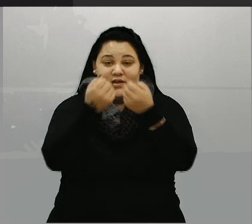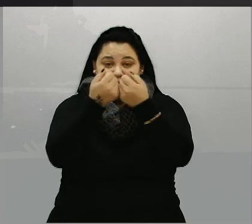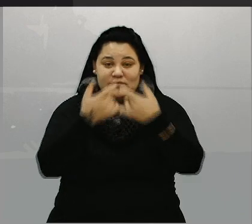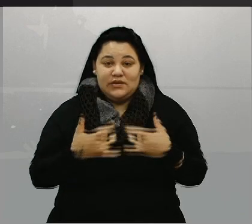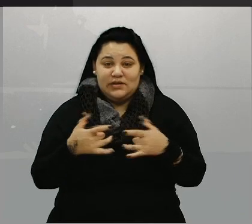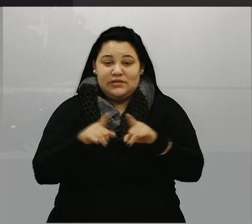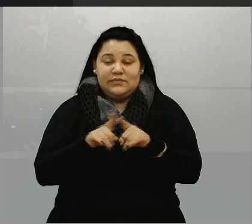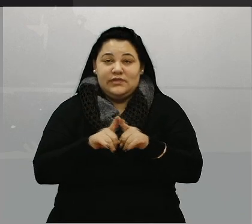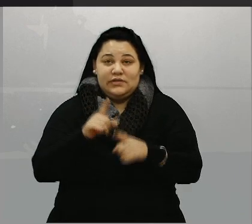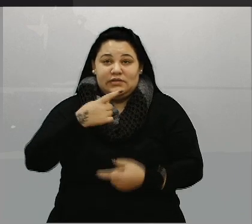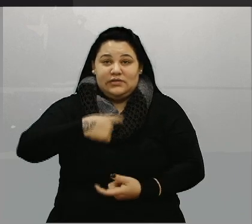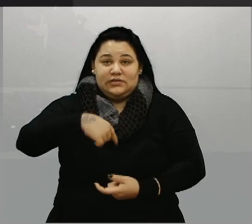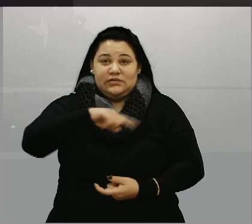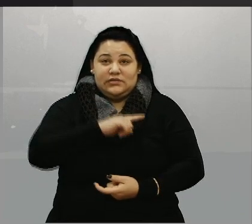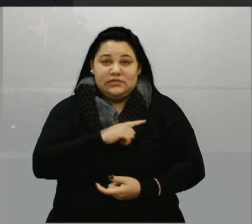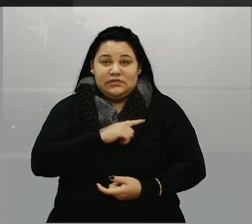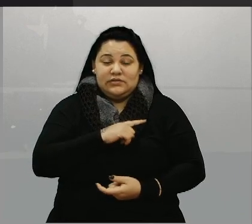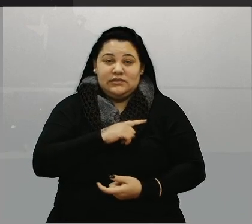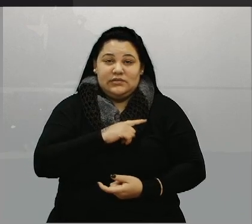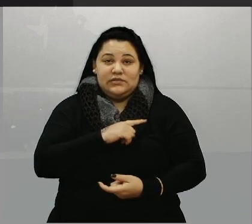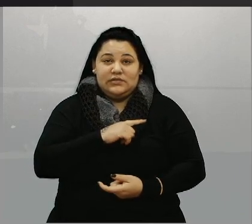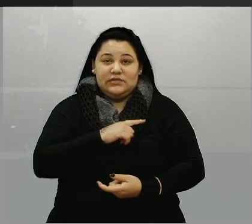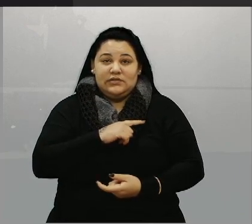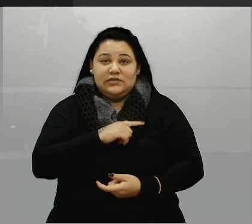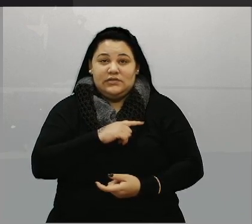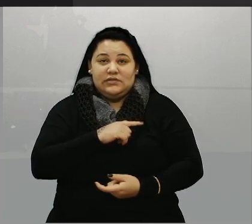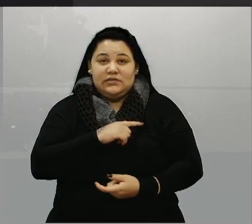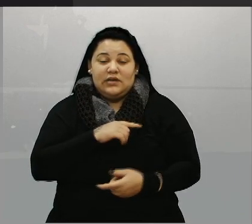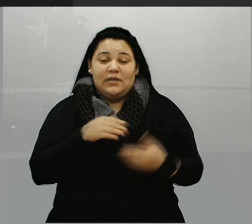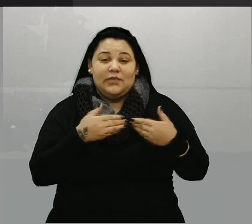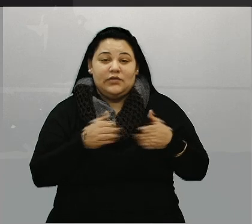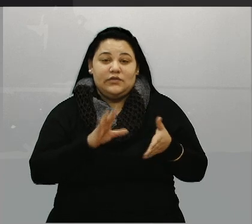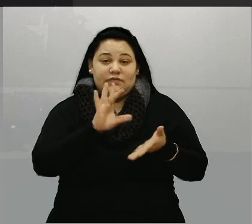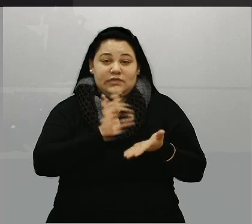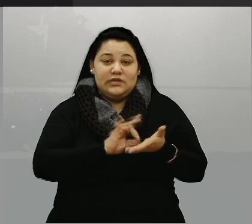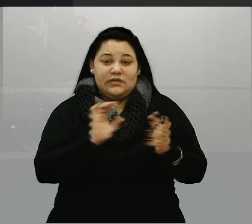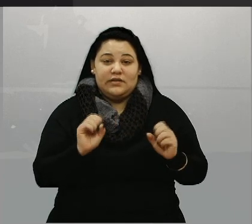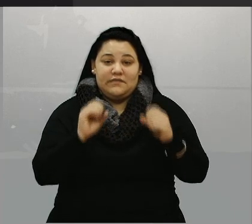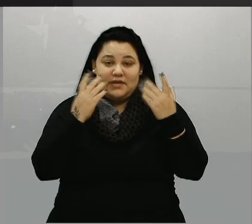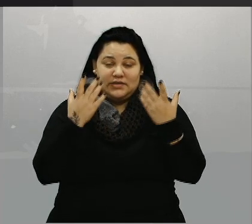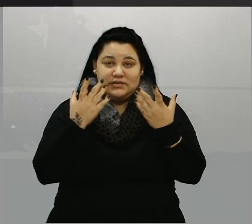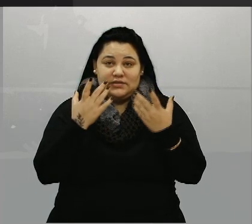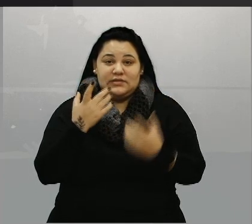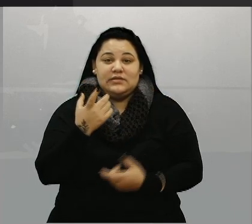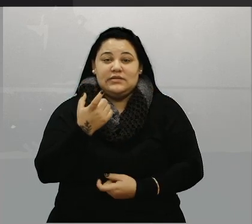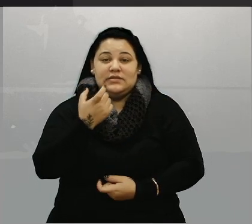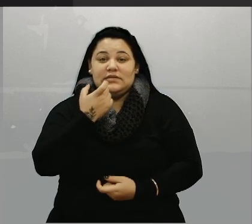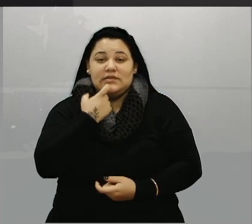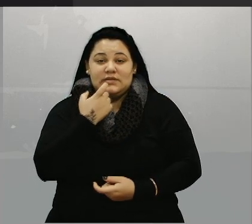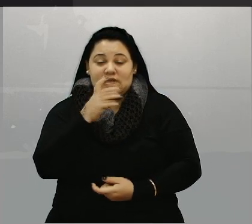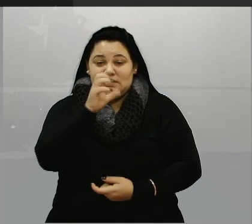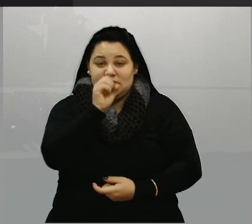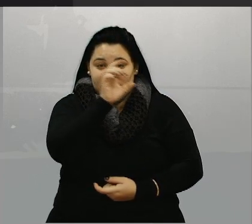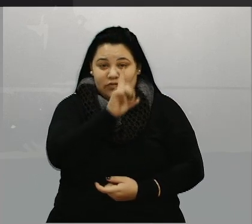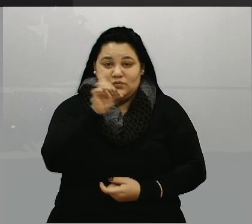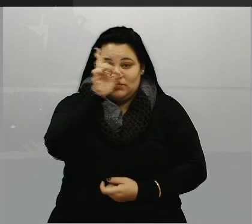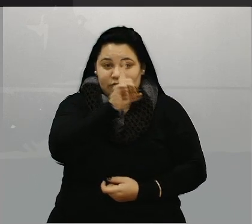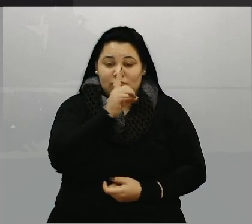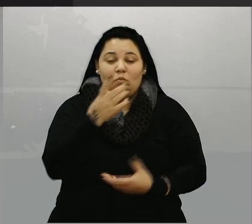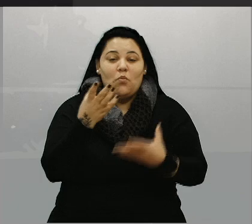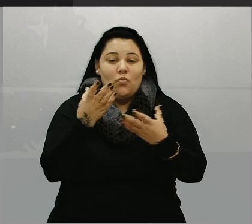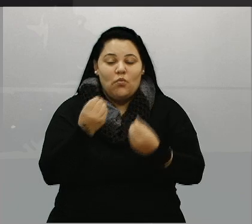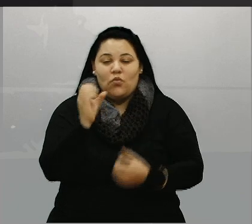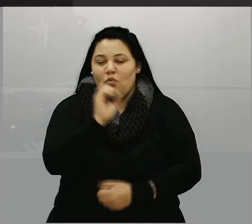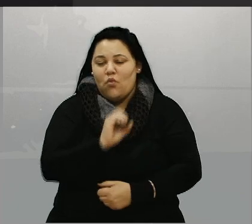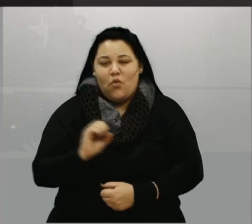nossa abertura da festa, sexta, sábado e domingo, foi extremamente maravilhosa, acima do que a gente esperava,